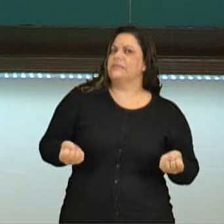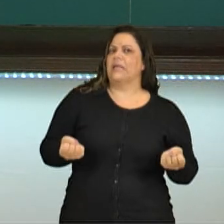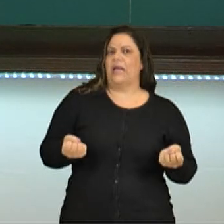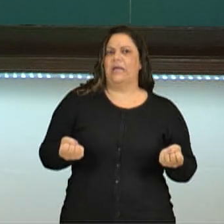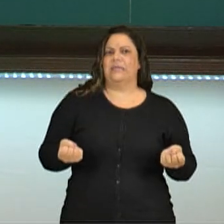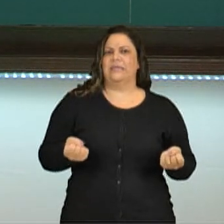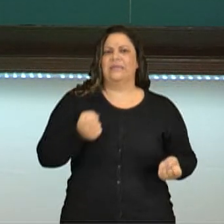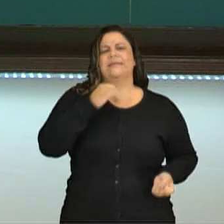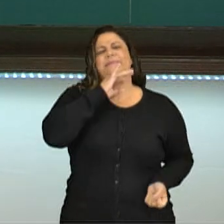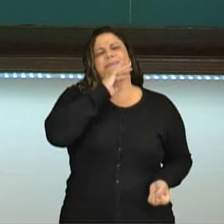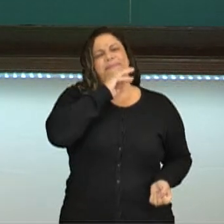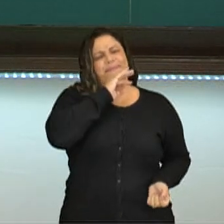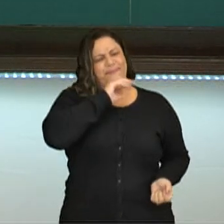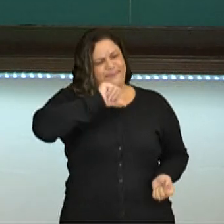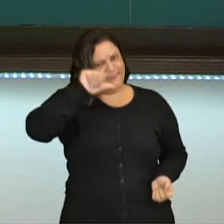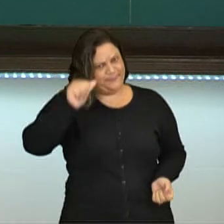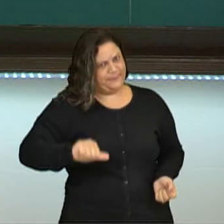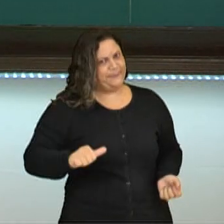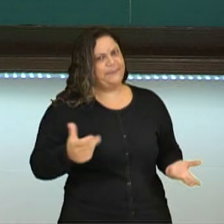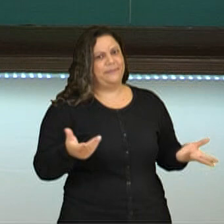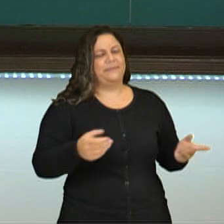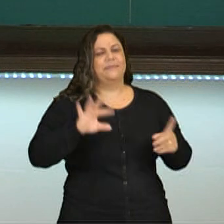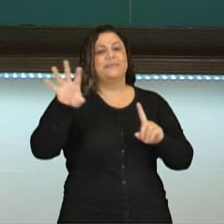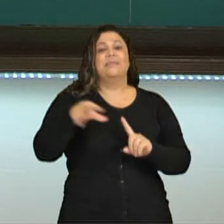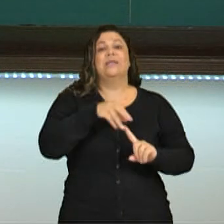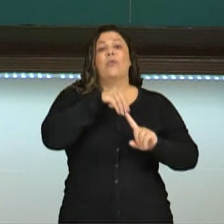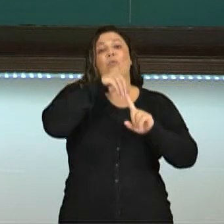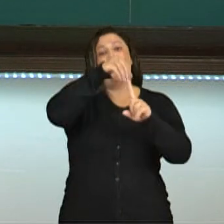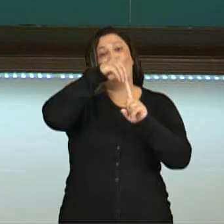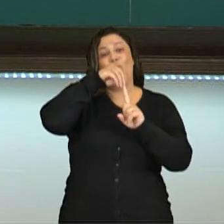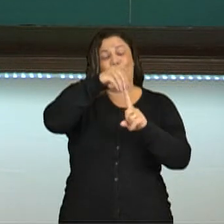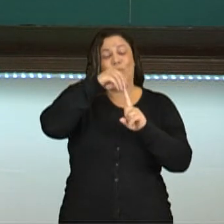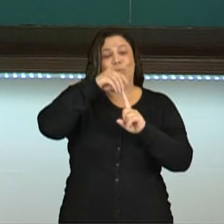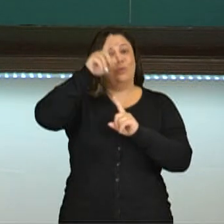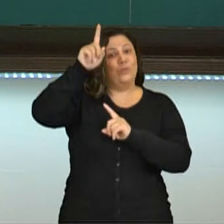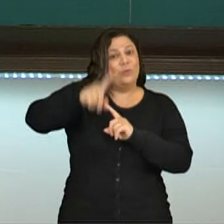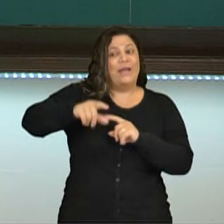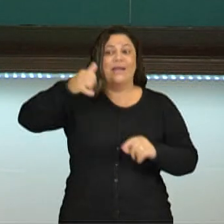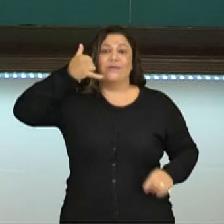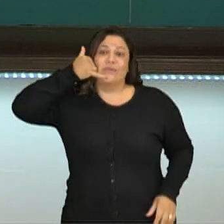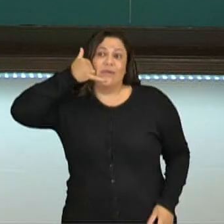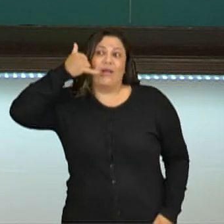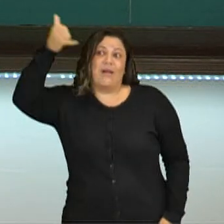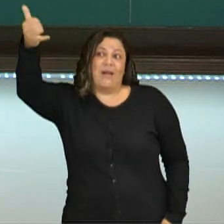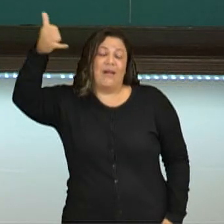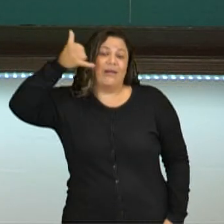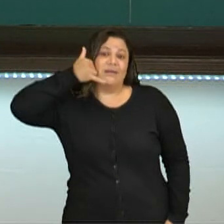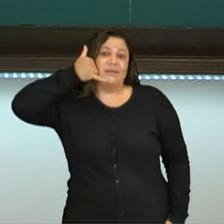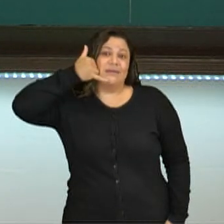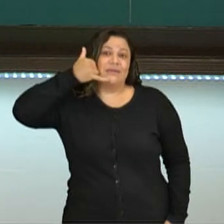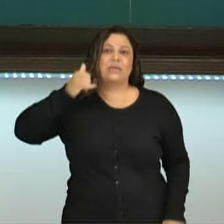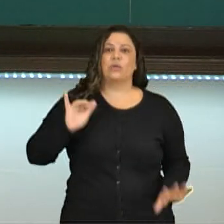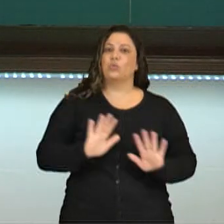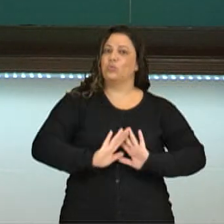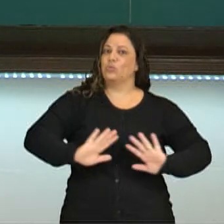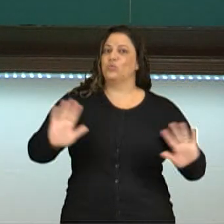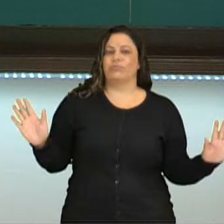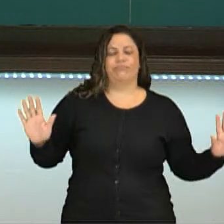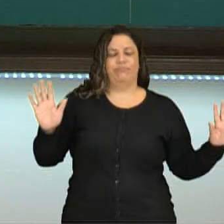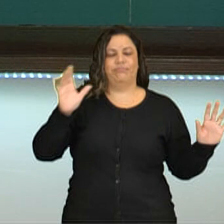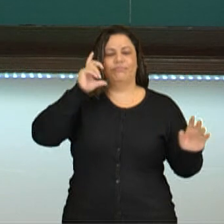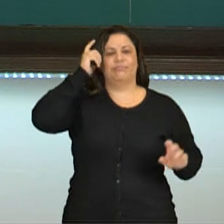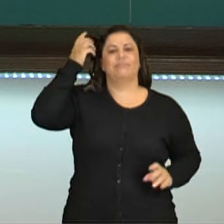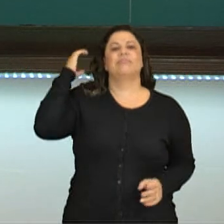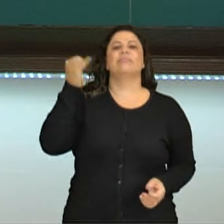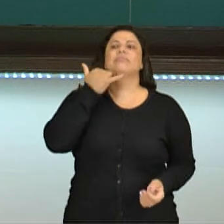funcionava muito pouco. Lembrando que a única função que eles tinham era de ligação, tá? Eles só telefonavam um para os outros